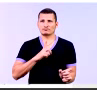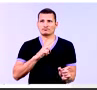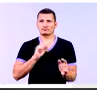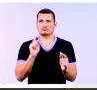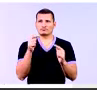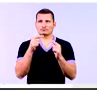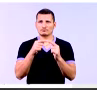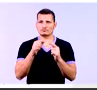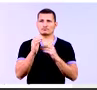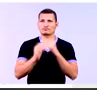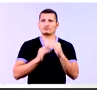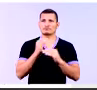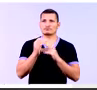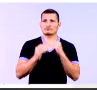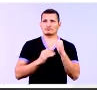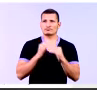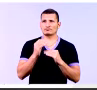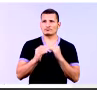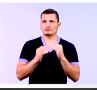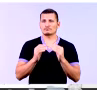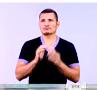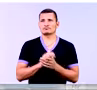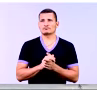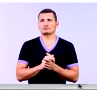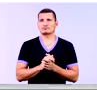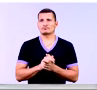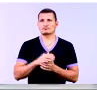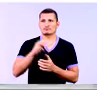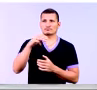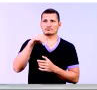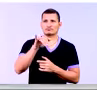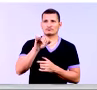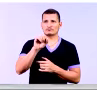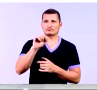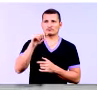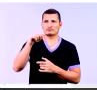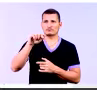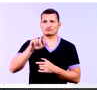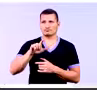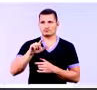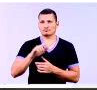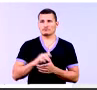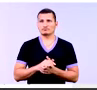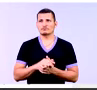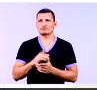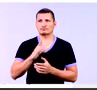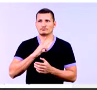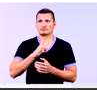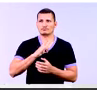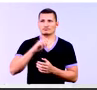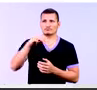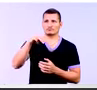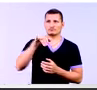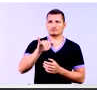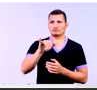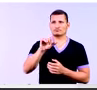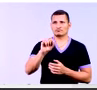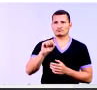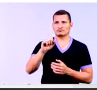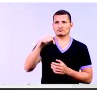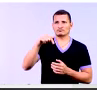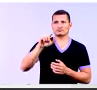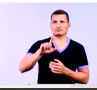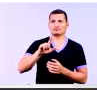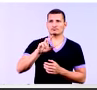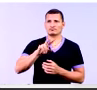conexão com o banco de dados, MySQL Connection. Temos o MySQL Query, que vai